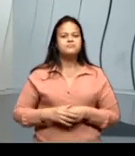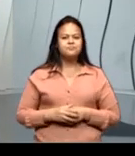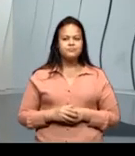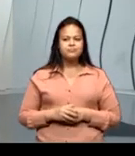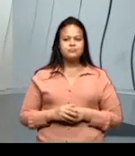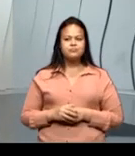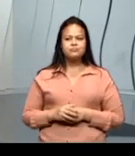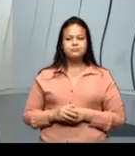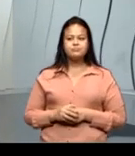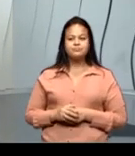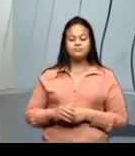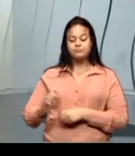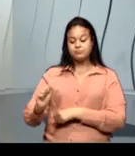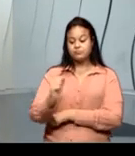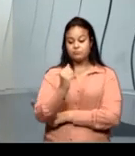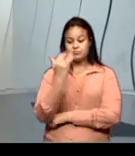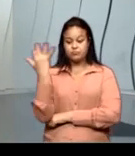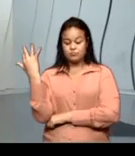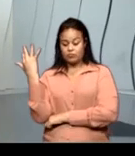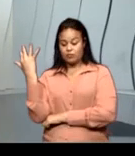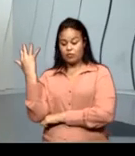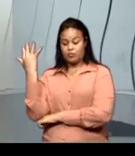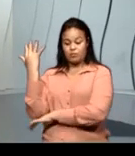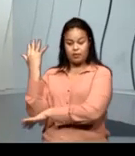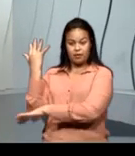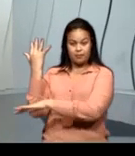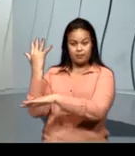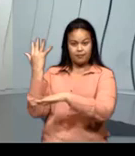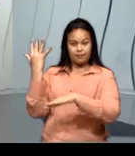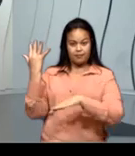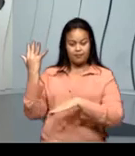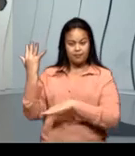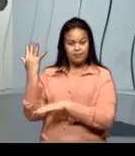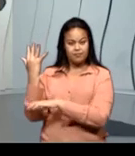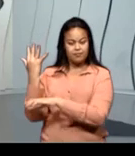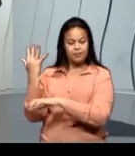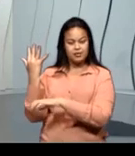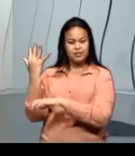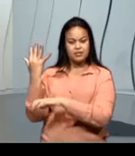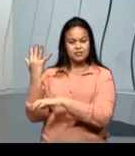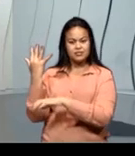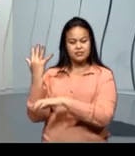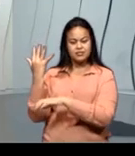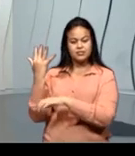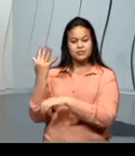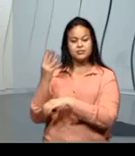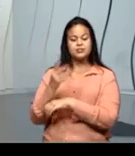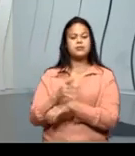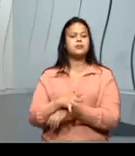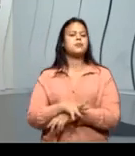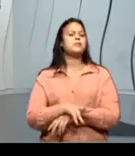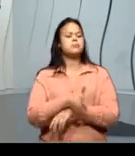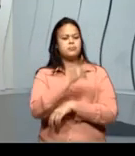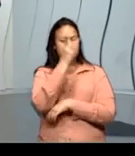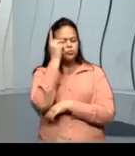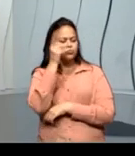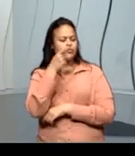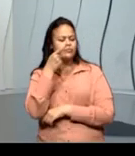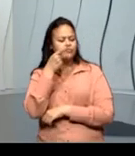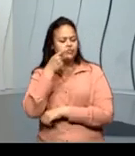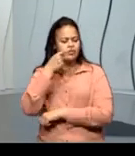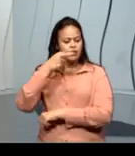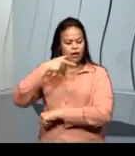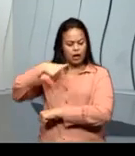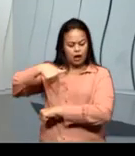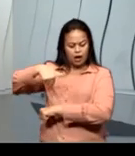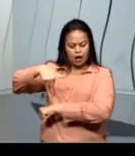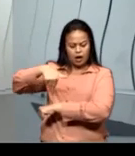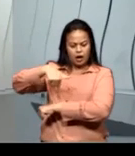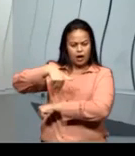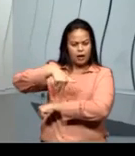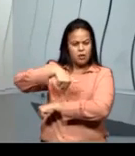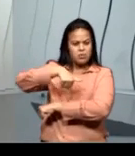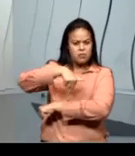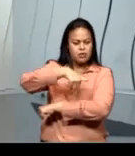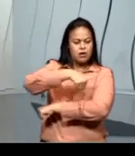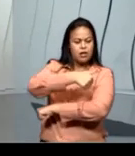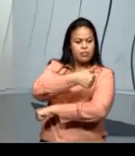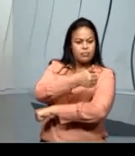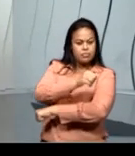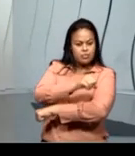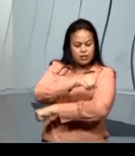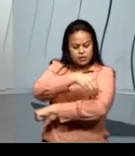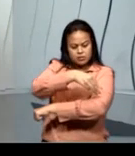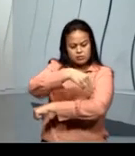uma praça, se alguém te pede caminhe 10 metros, o número 10 e